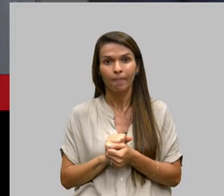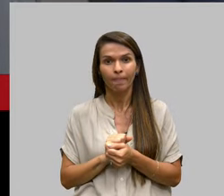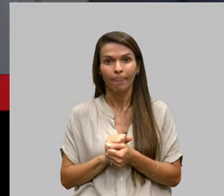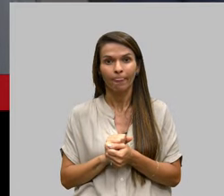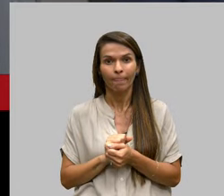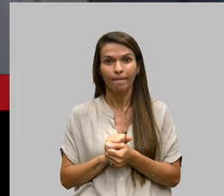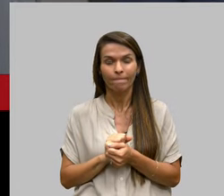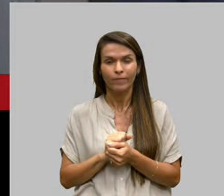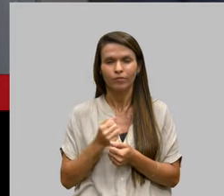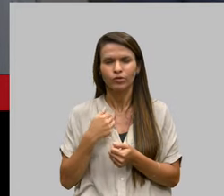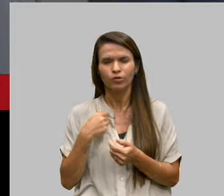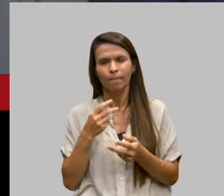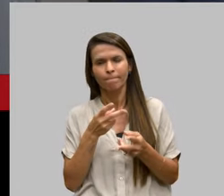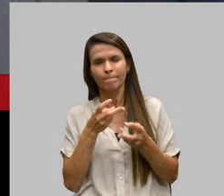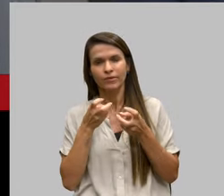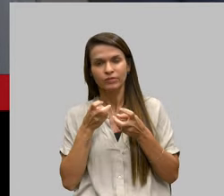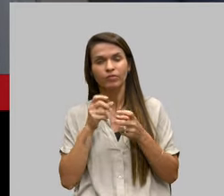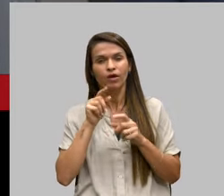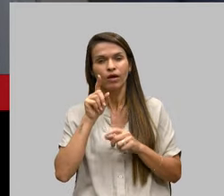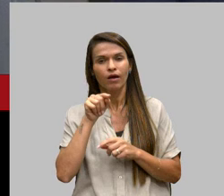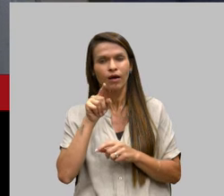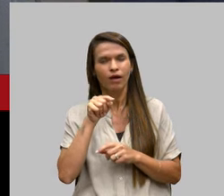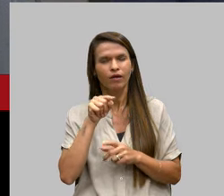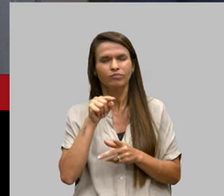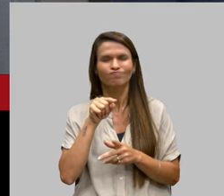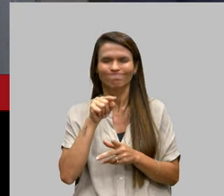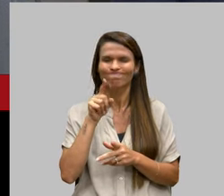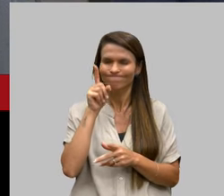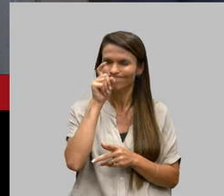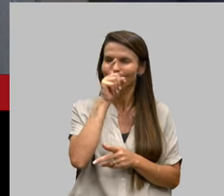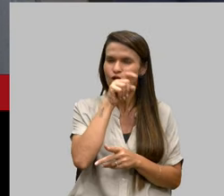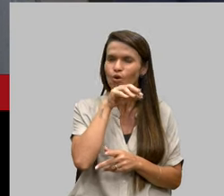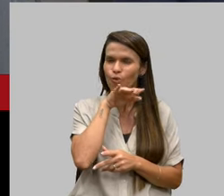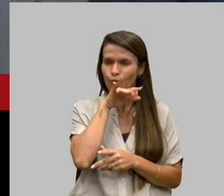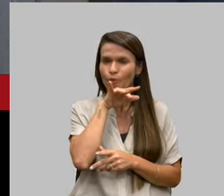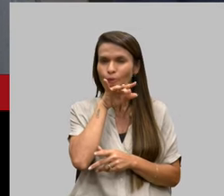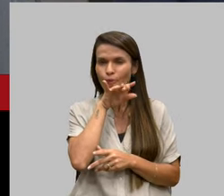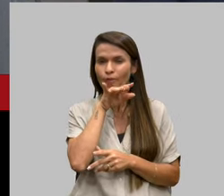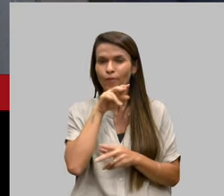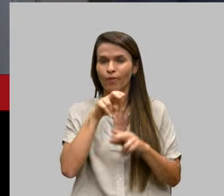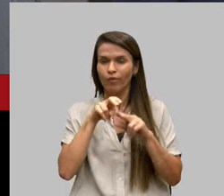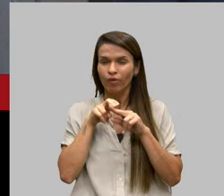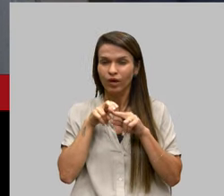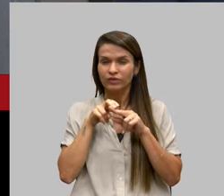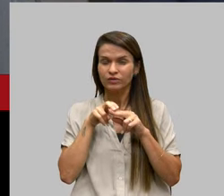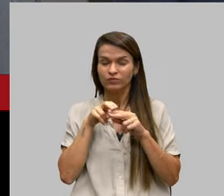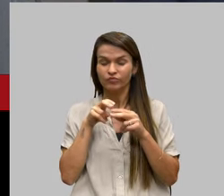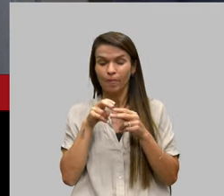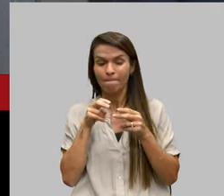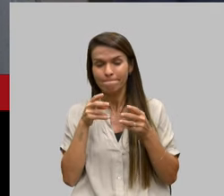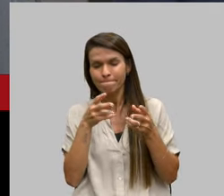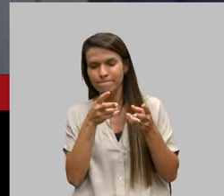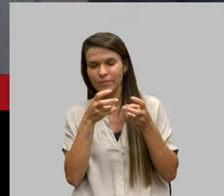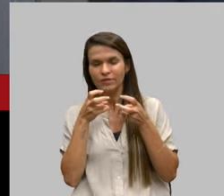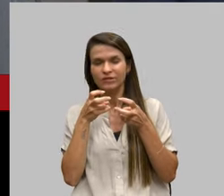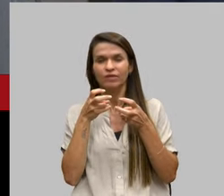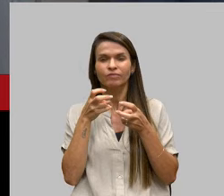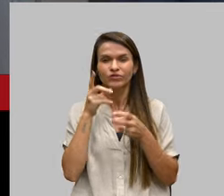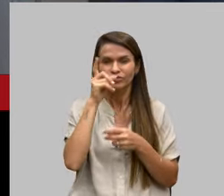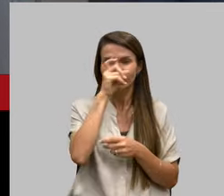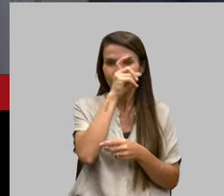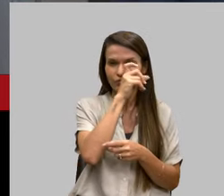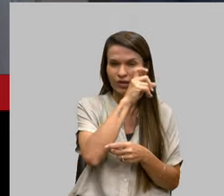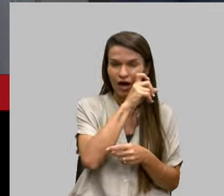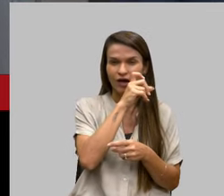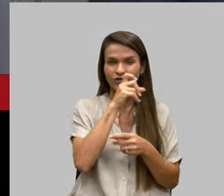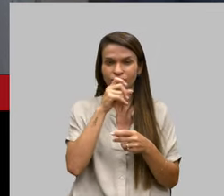nossa visão trata--se de uma crueldade feita por dificuldade de fiscalização da Previdência Social